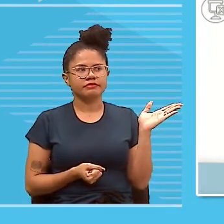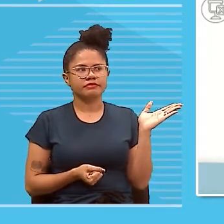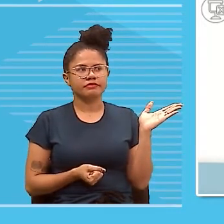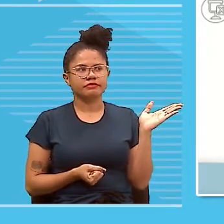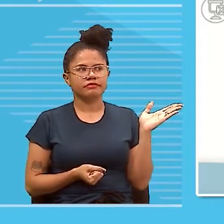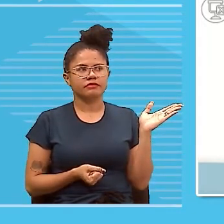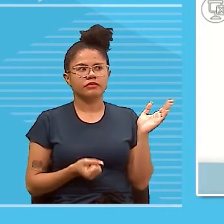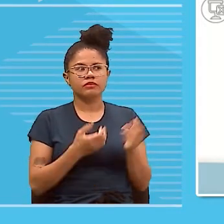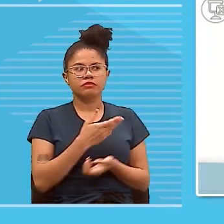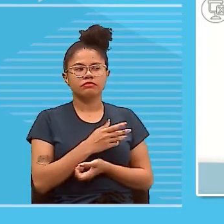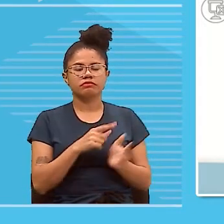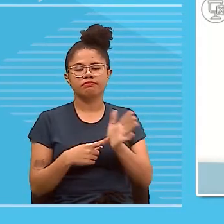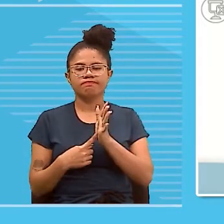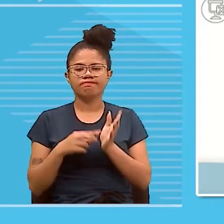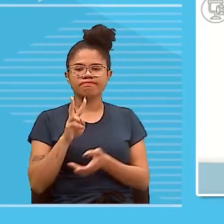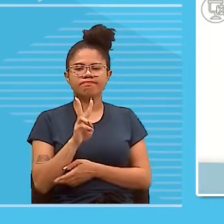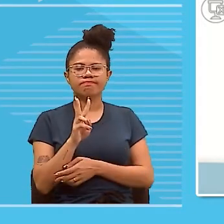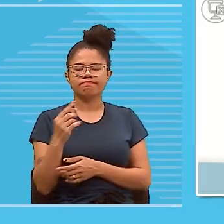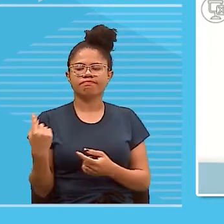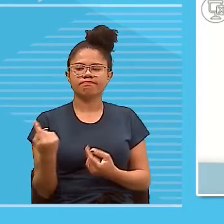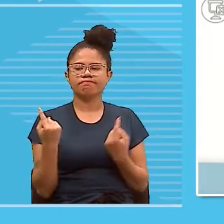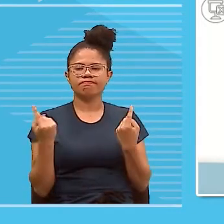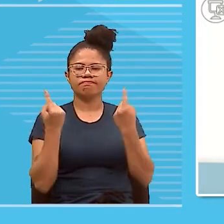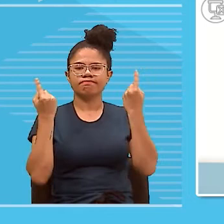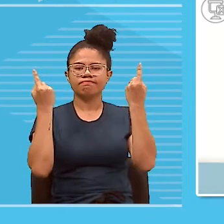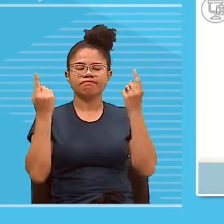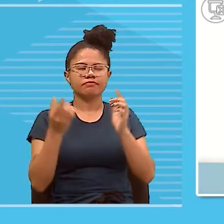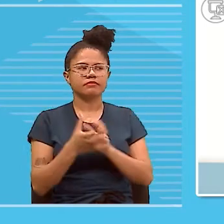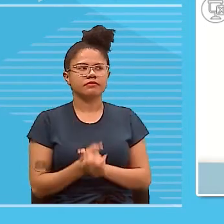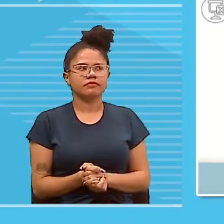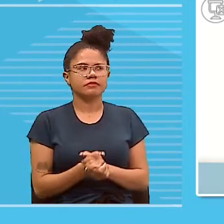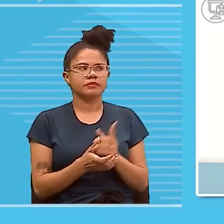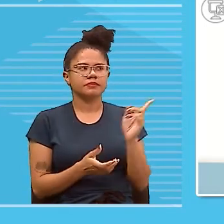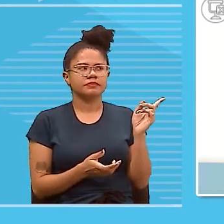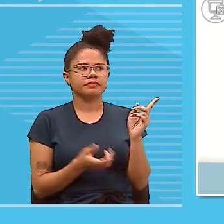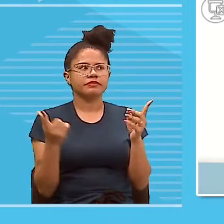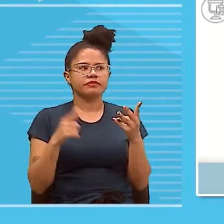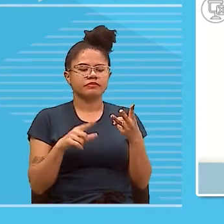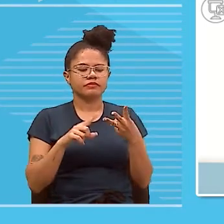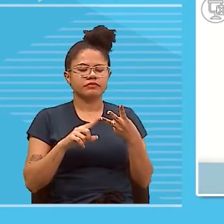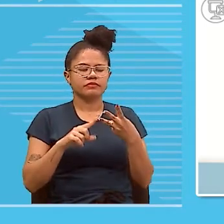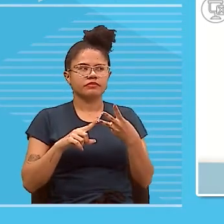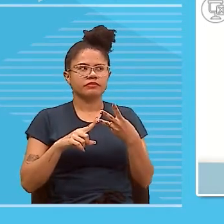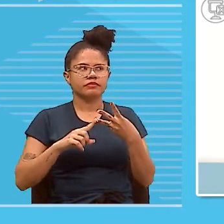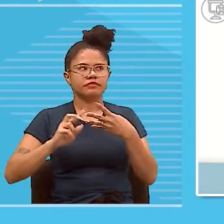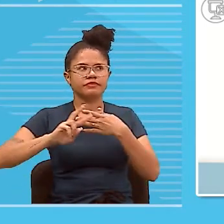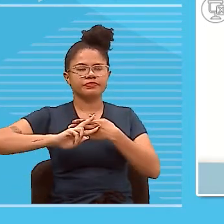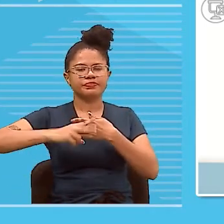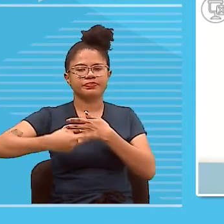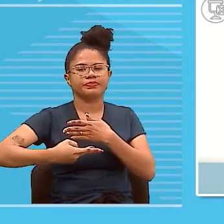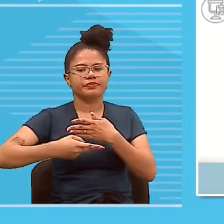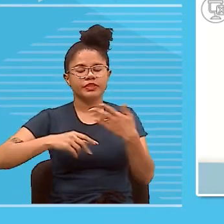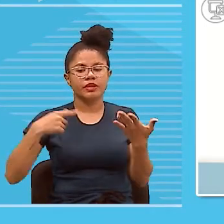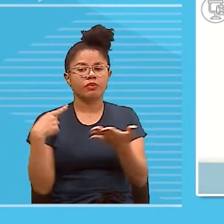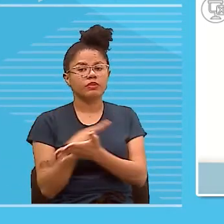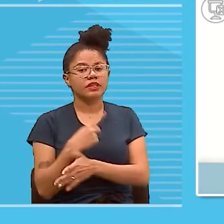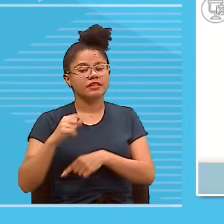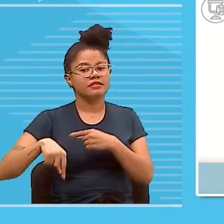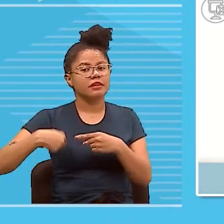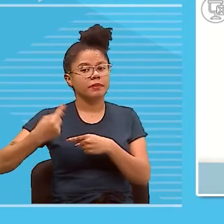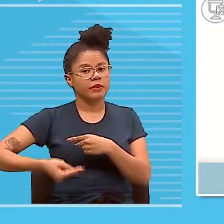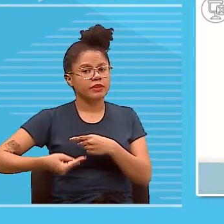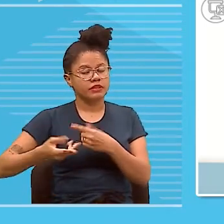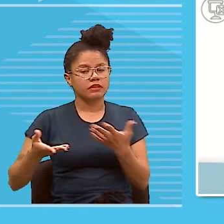altos as consecutivas nos dão uma ideia de consequência consequência é o resultado portanto